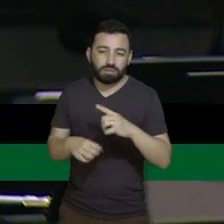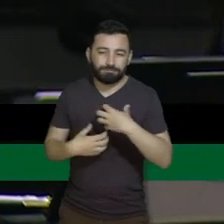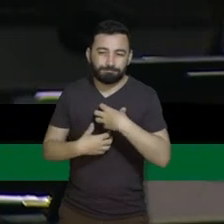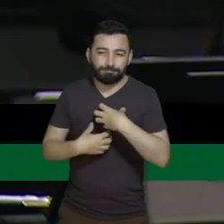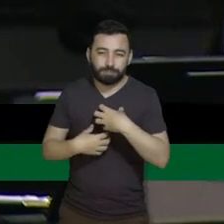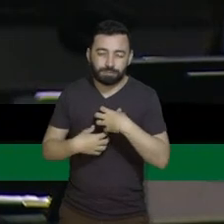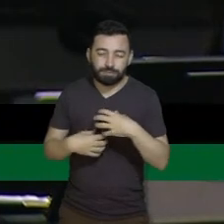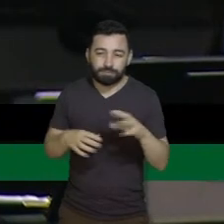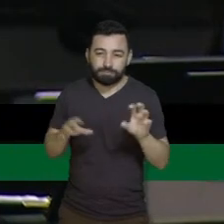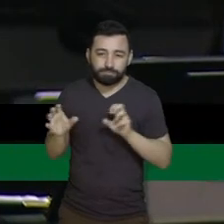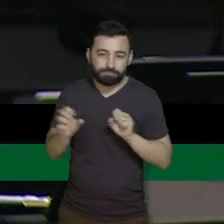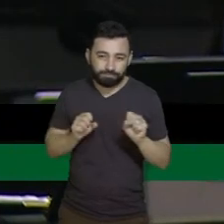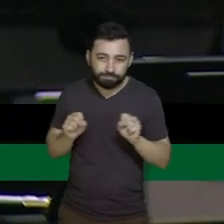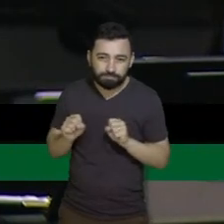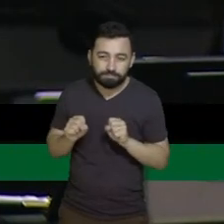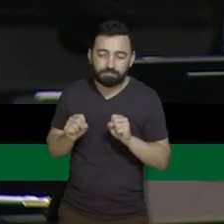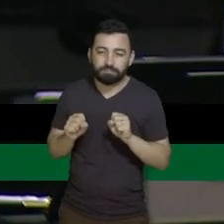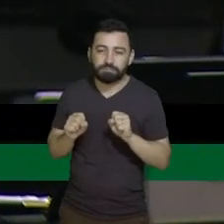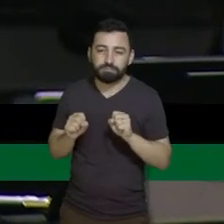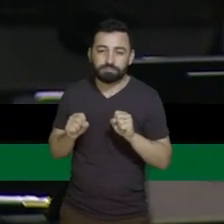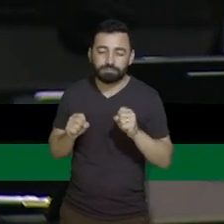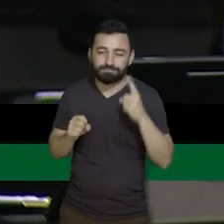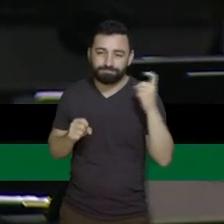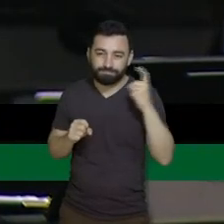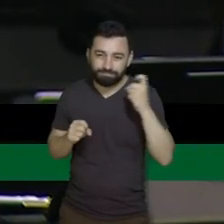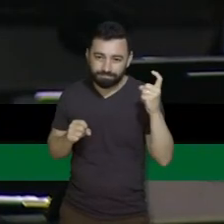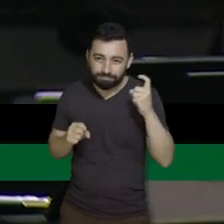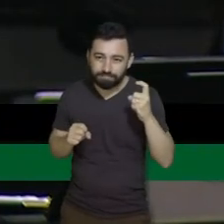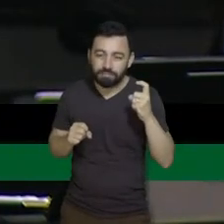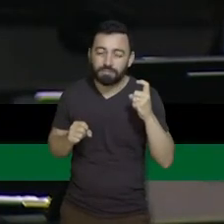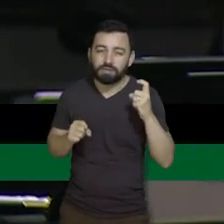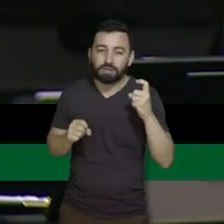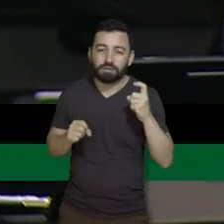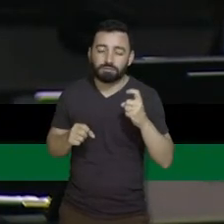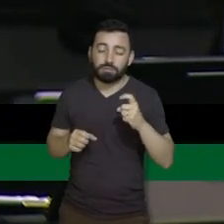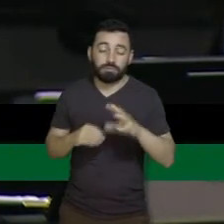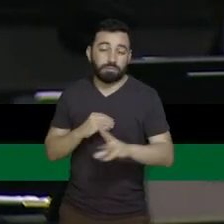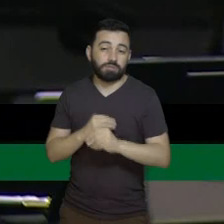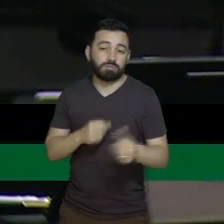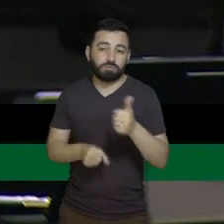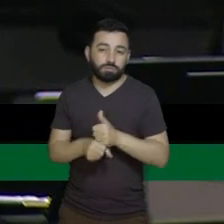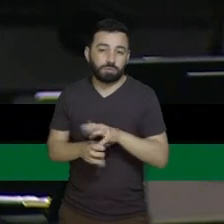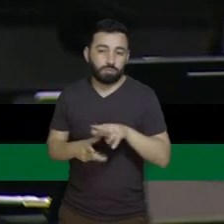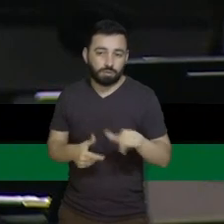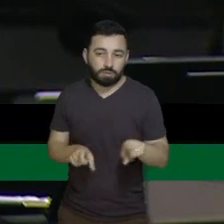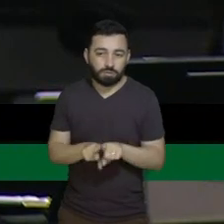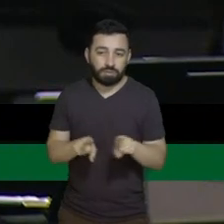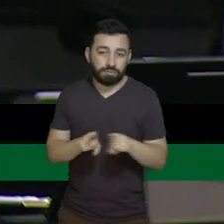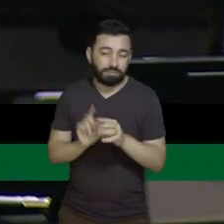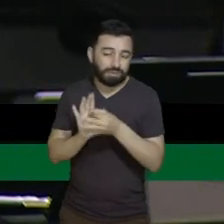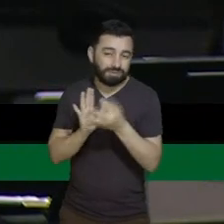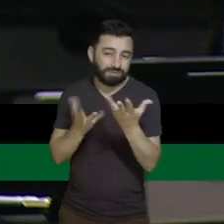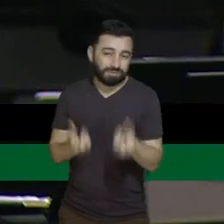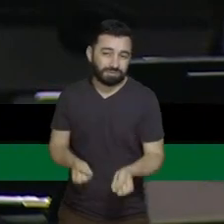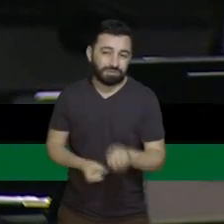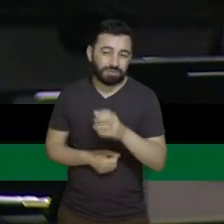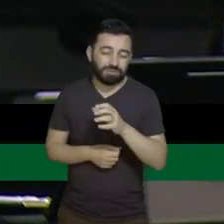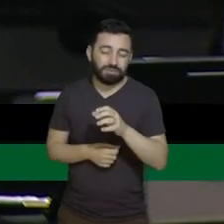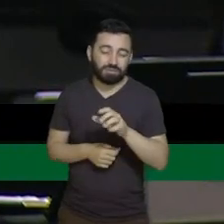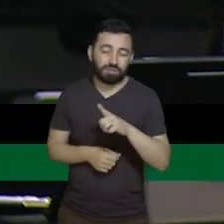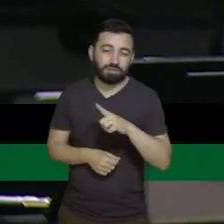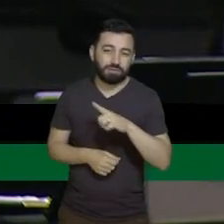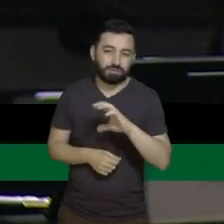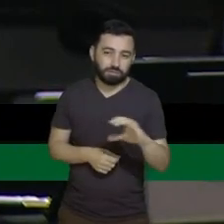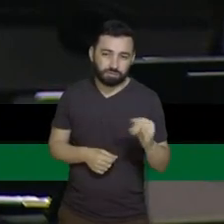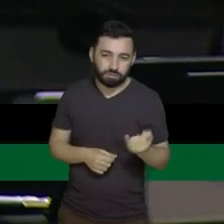hipersensibilidade sensorial em geral, com emenda substitutiva global e pareceres favoráveis das comissões de